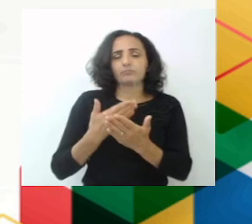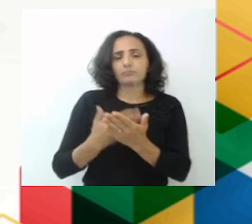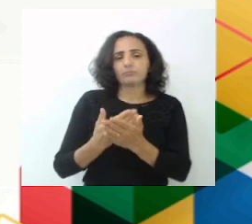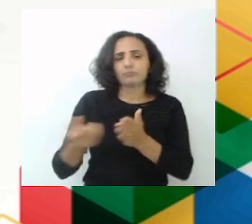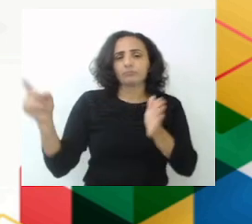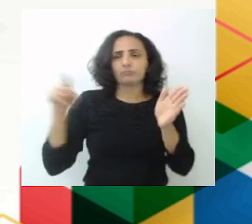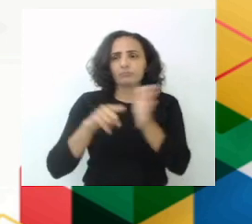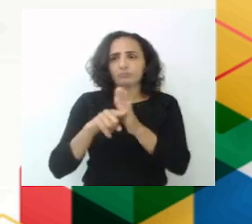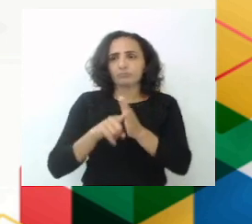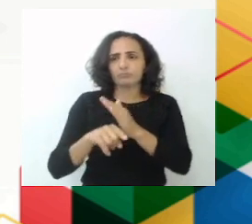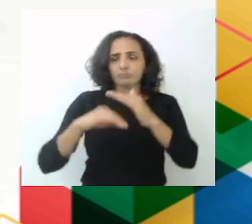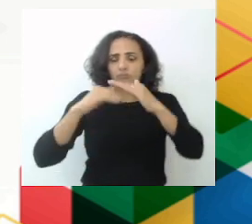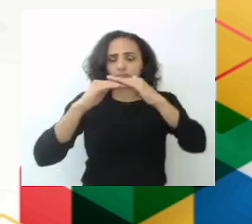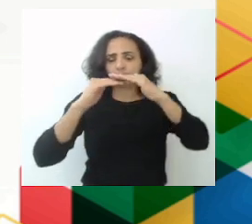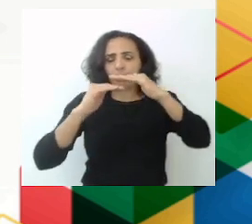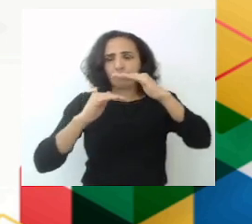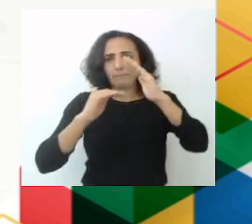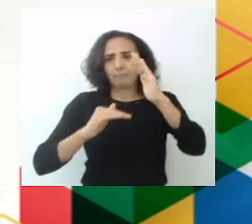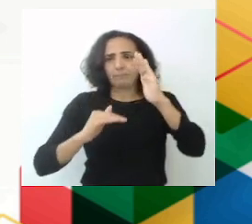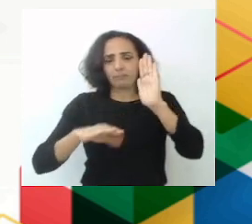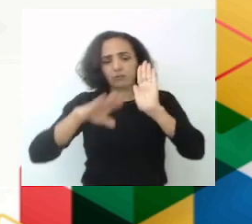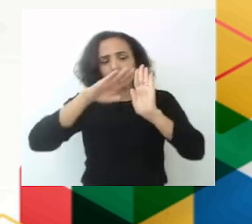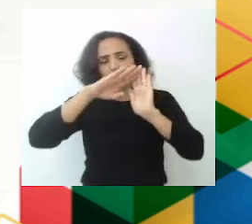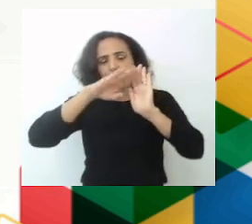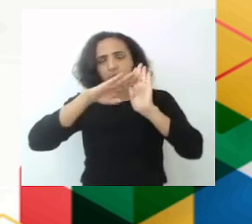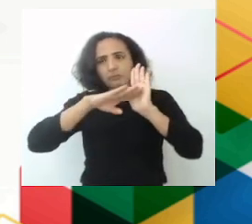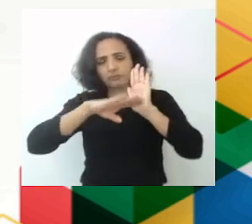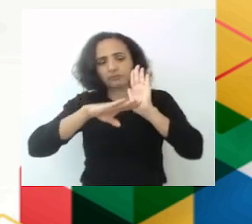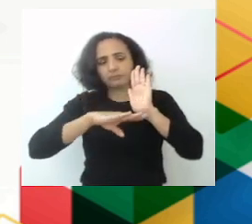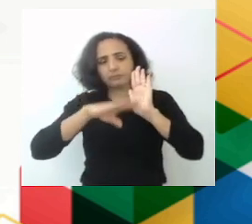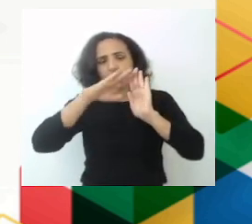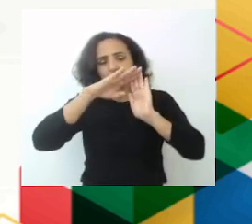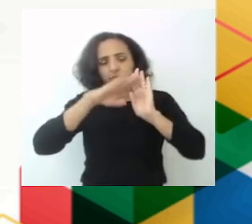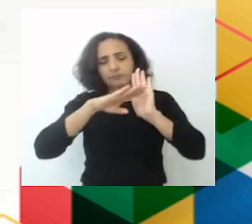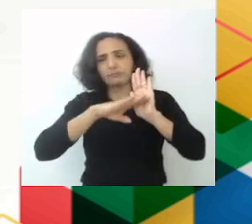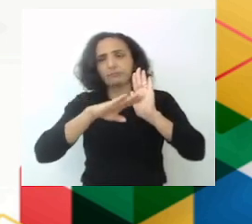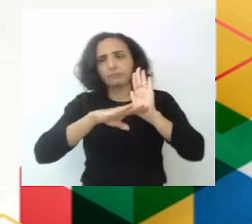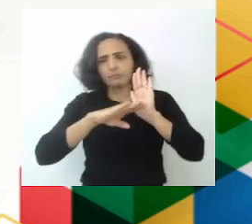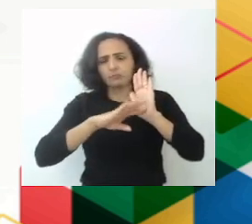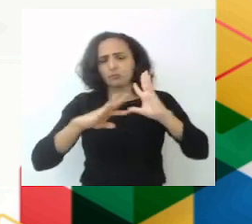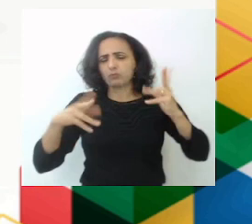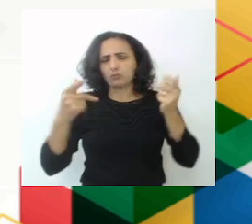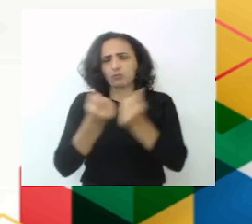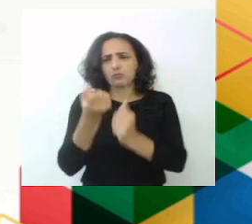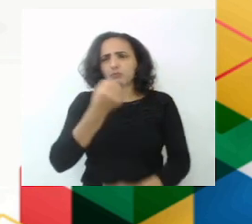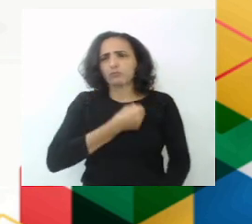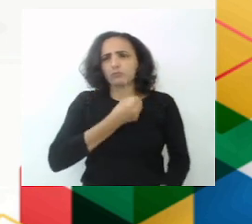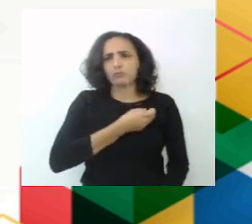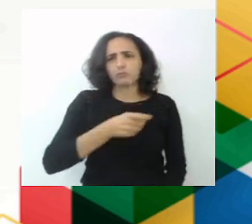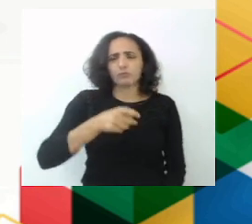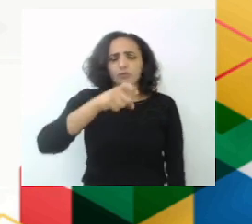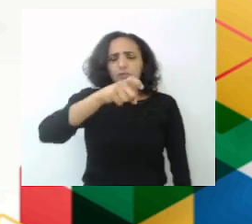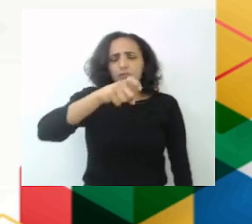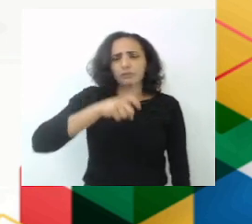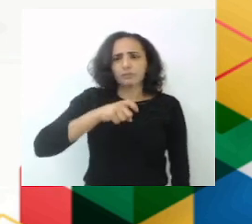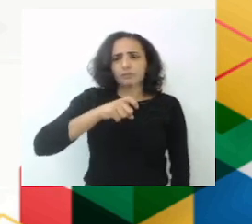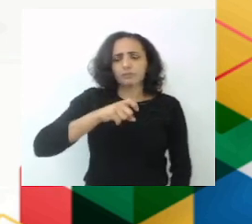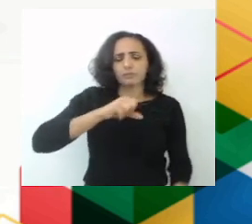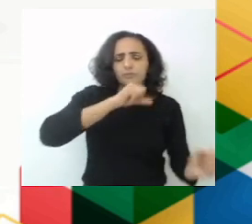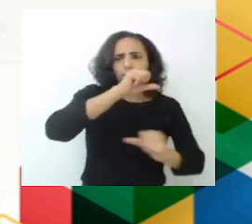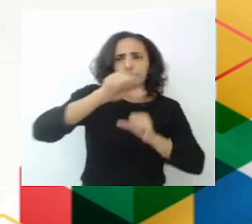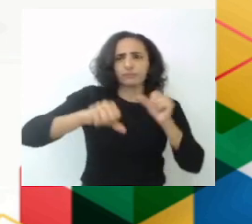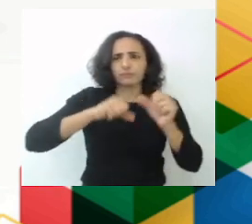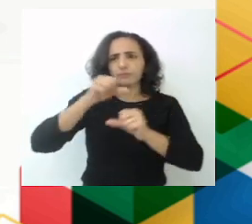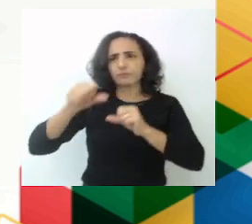para o menos 2, para o menos 1, para o 0, para o 1, o 2 e o 3. Onde tem x, você substitui por